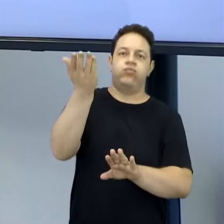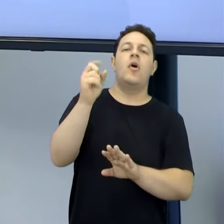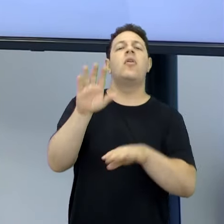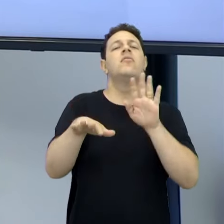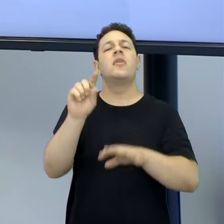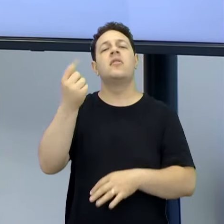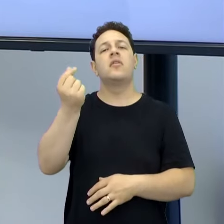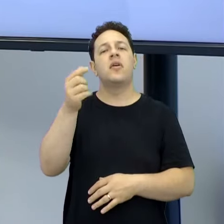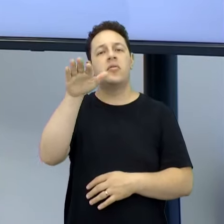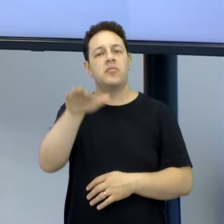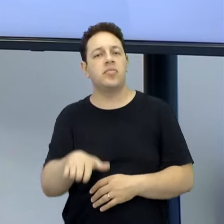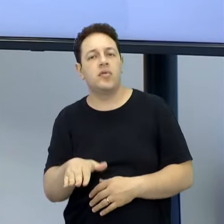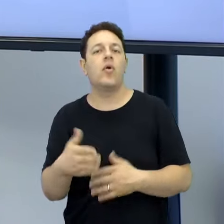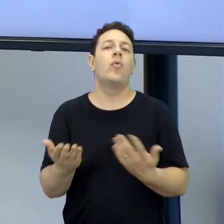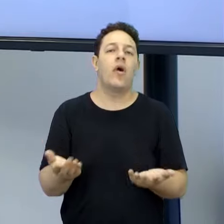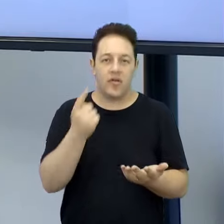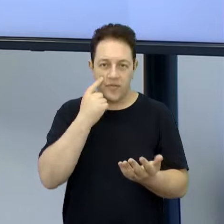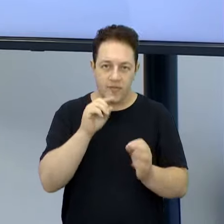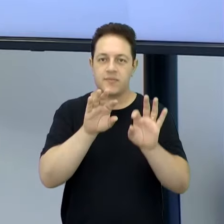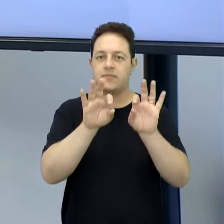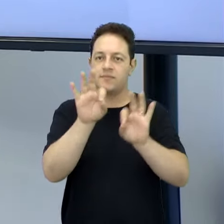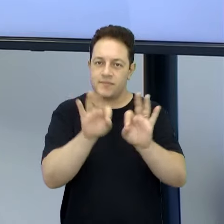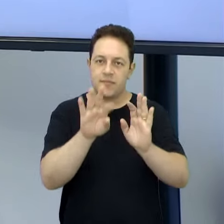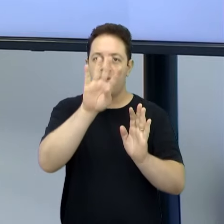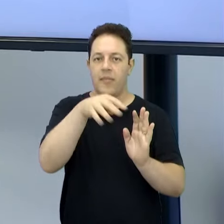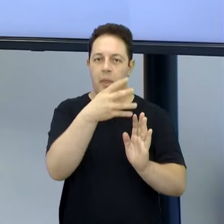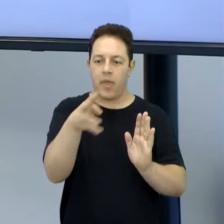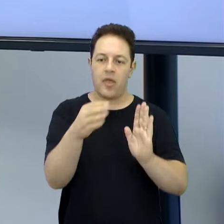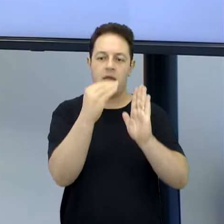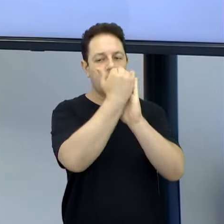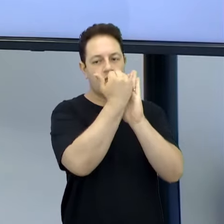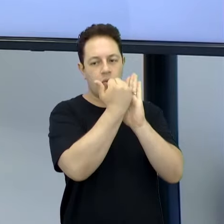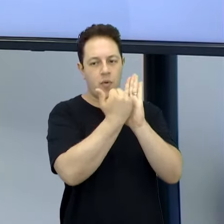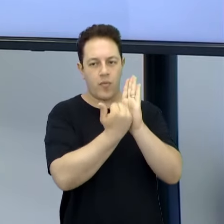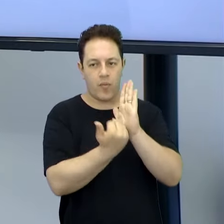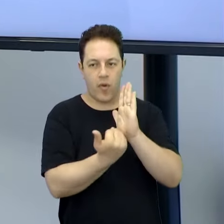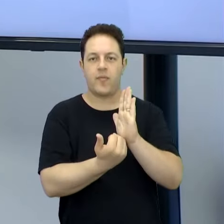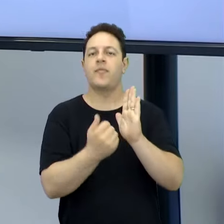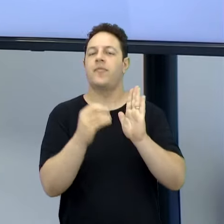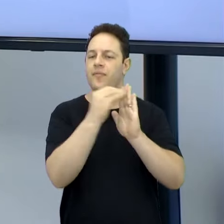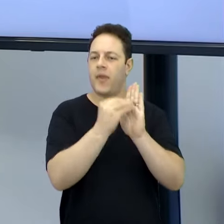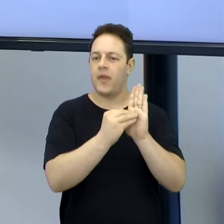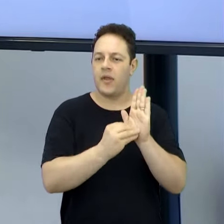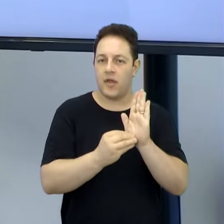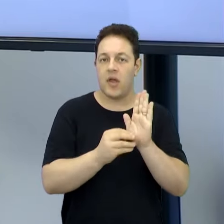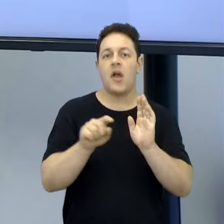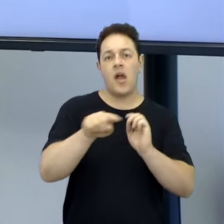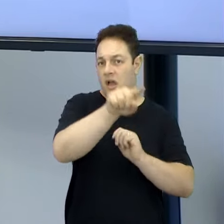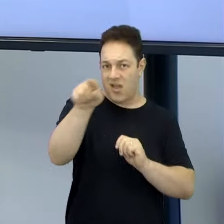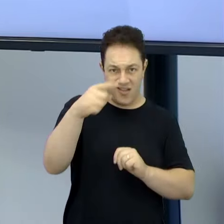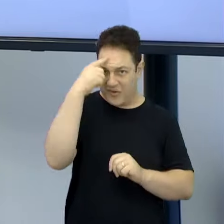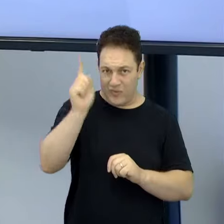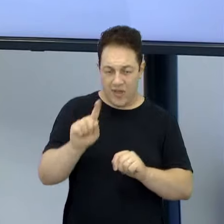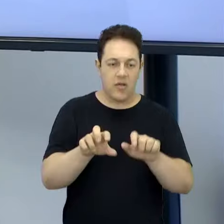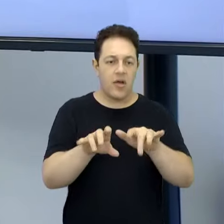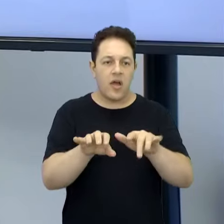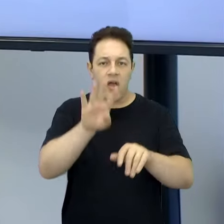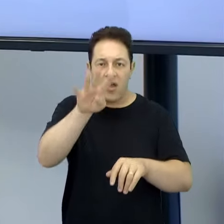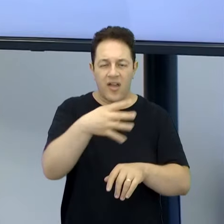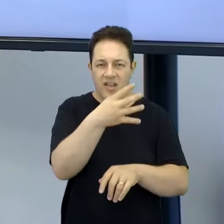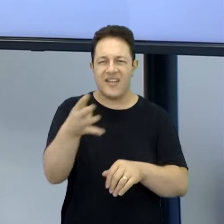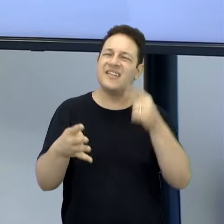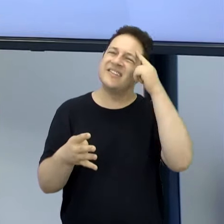vai colocar aí, vai tabelar e colocar aí numa planilha. Quem não souber mexer no Excel, eu falei